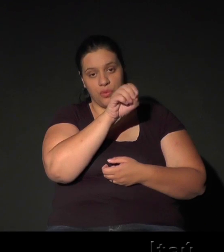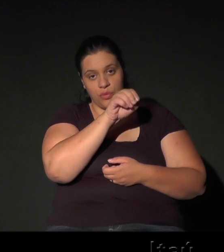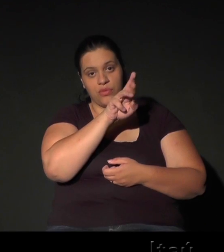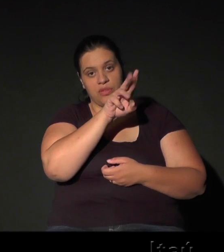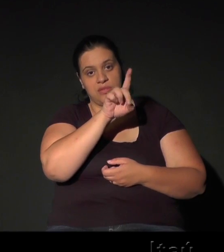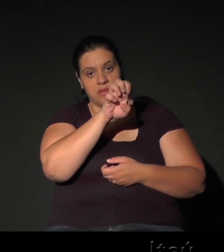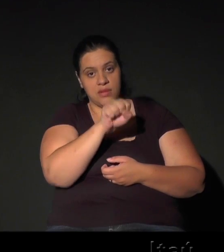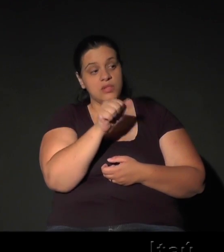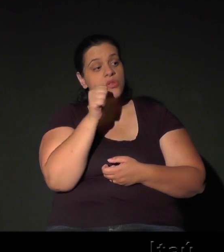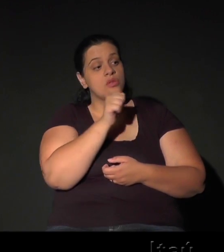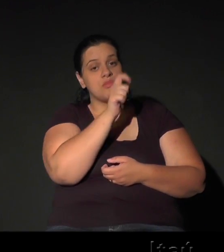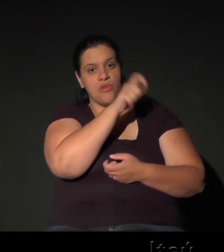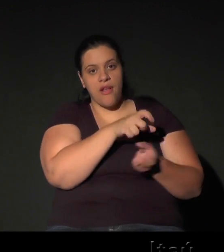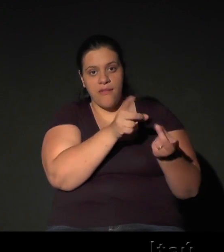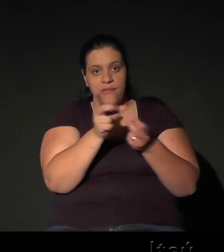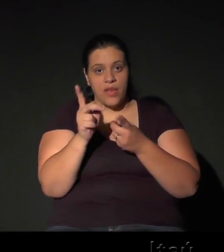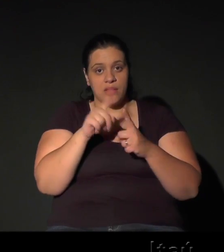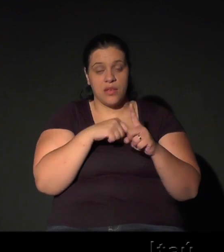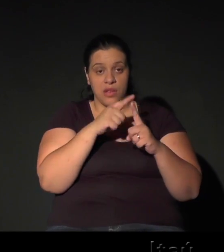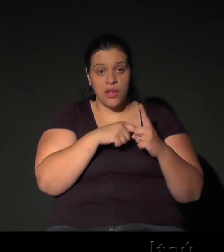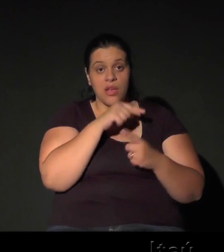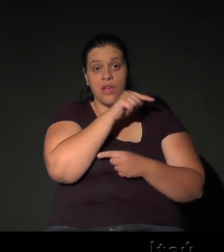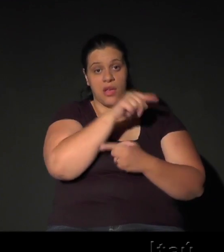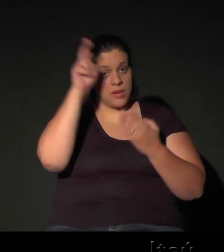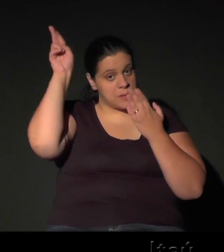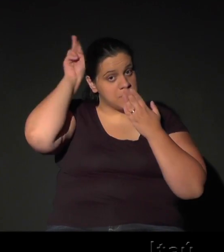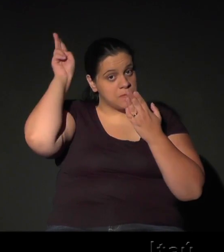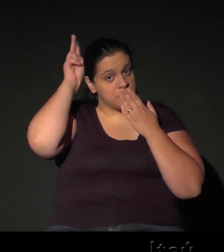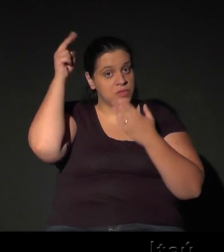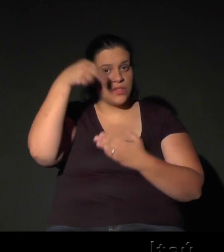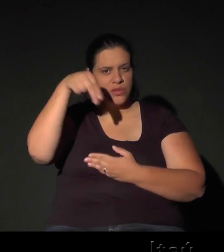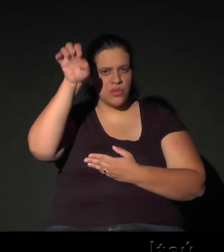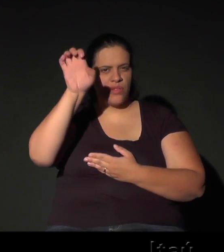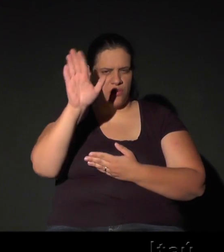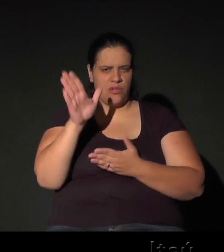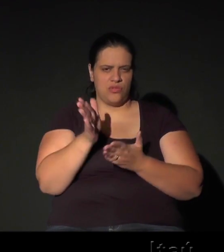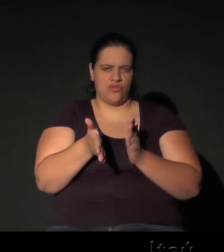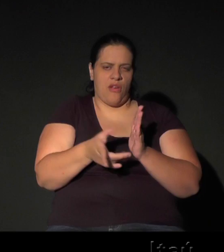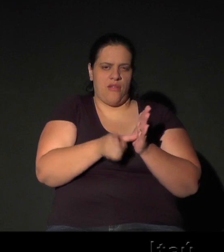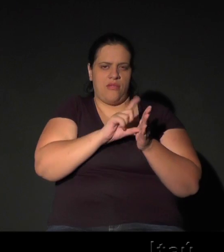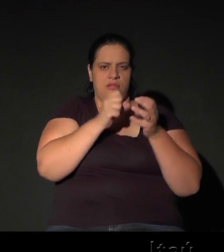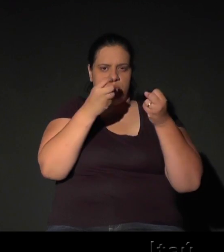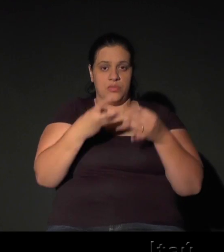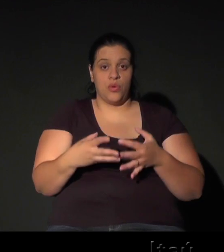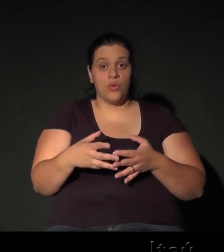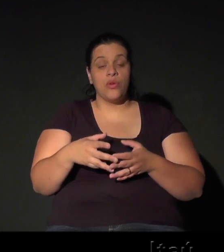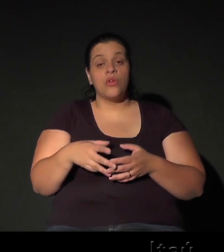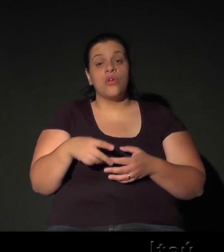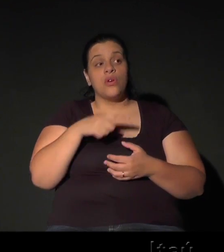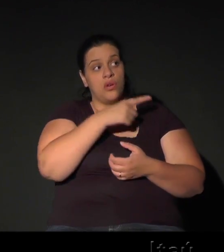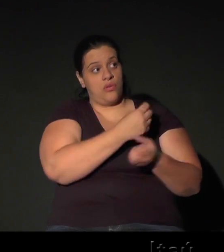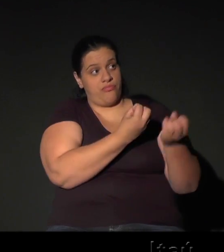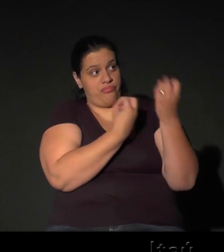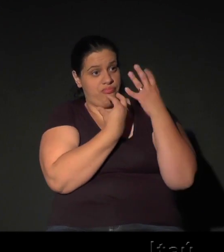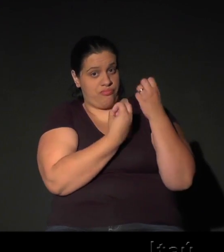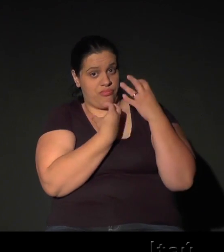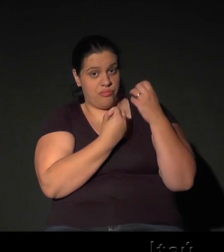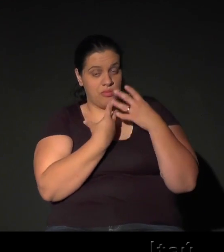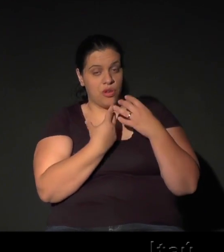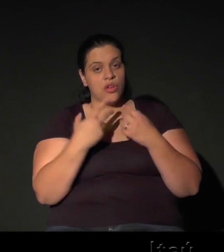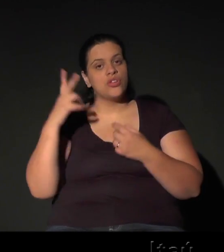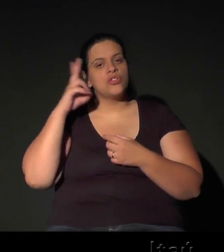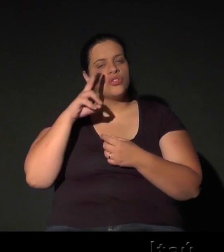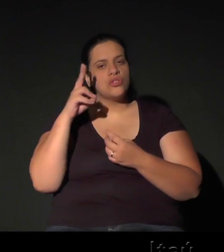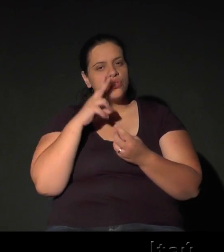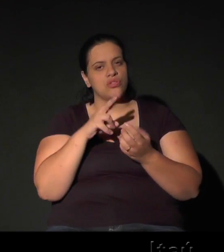mulher indígena nordestina como eu situei para vocês e foi em cima dessas histórias que